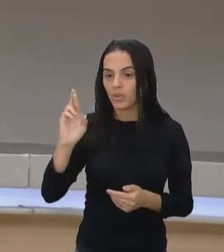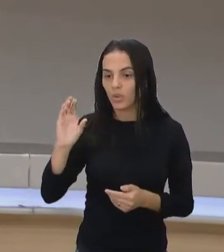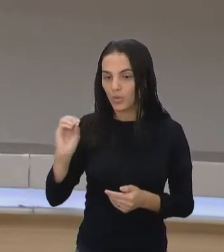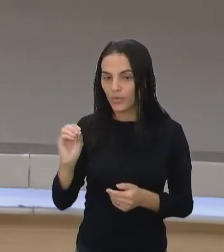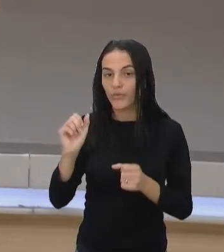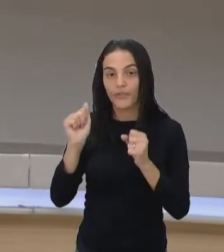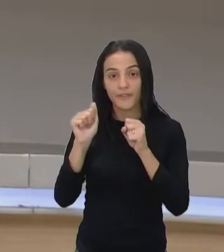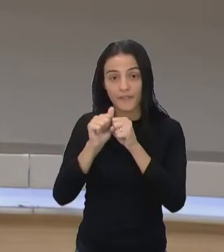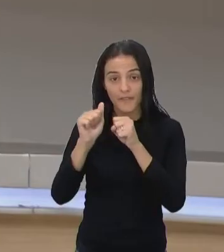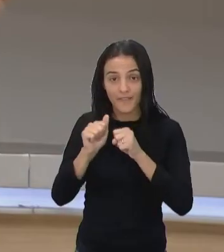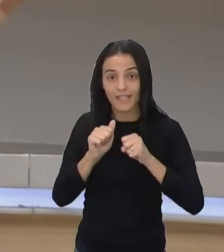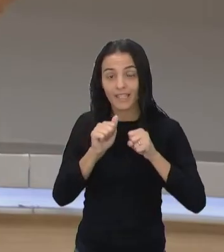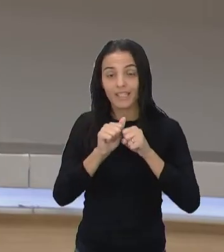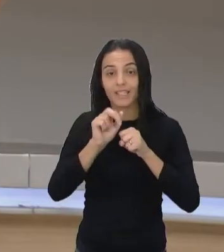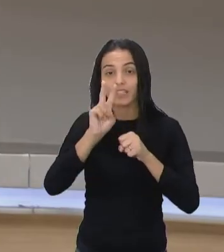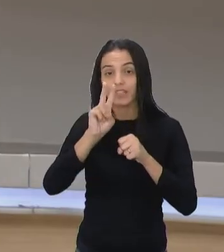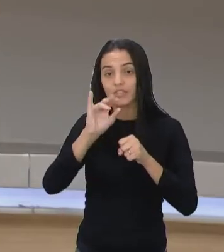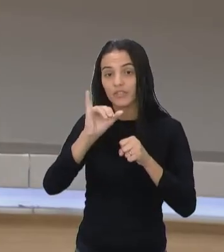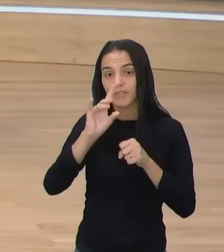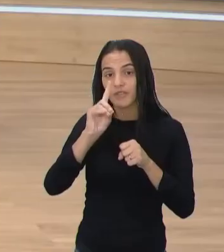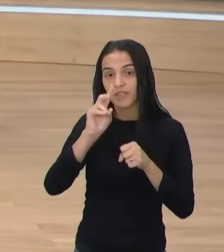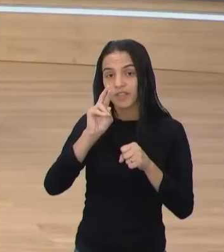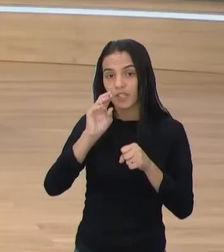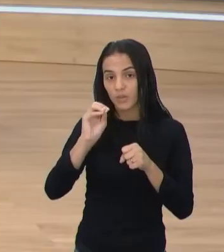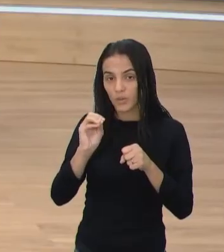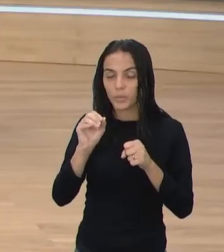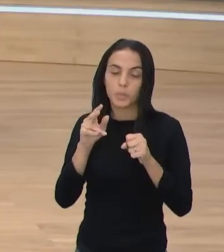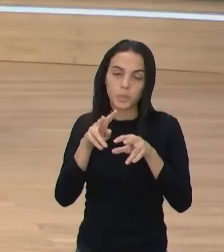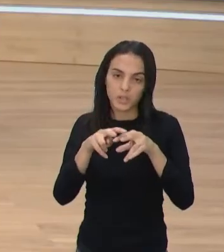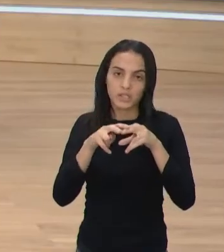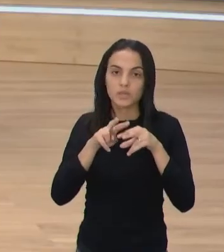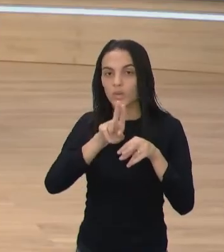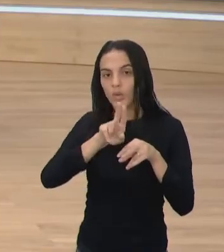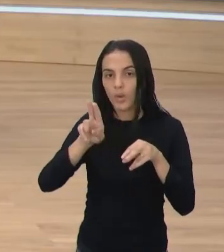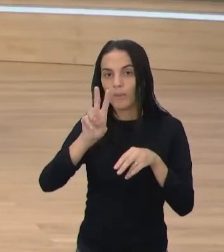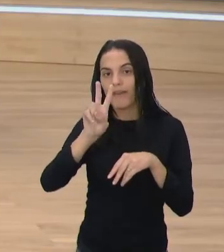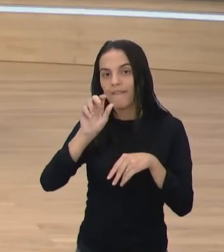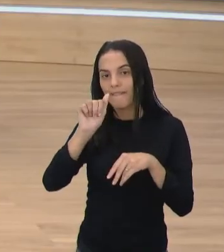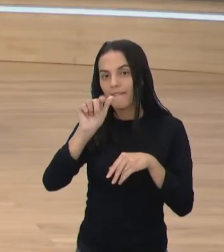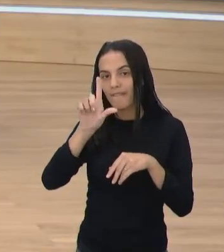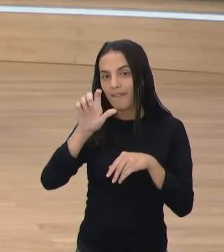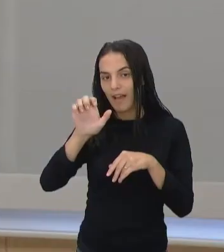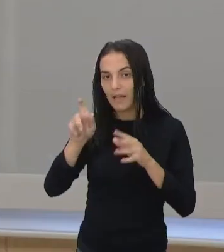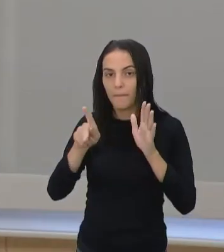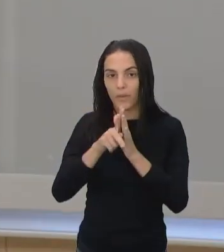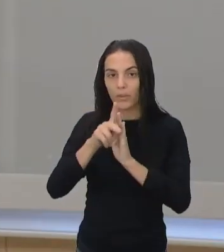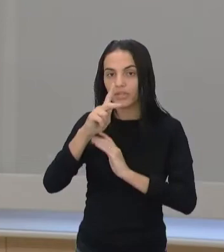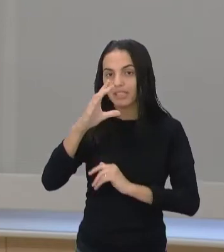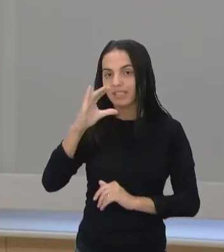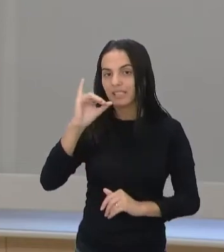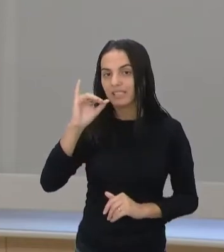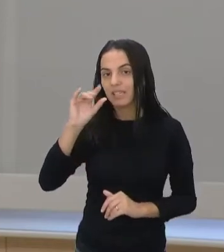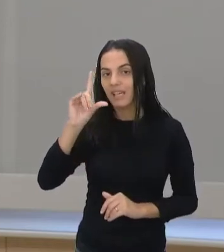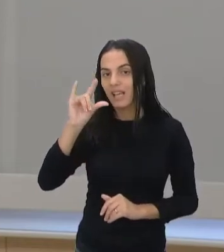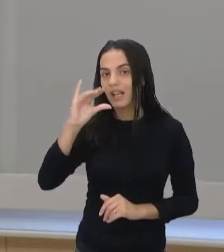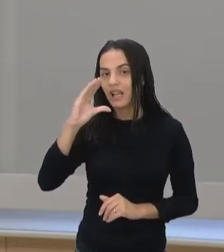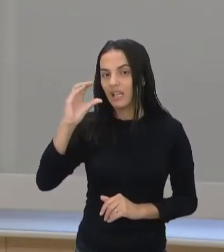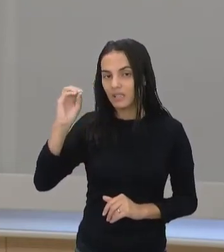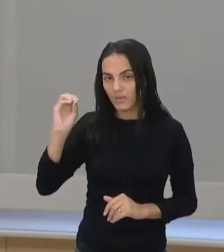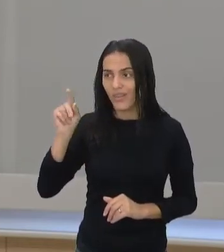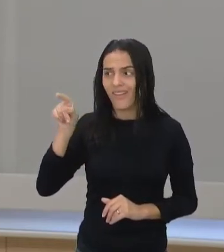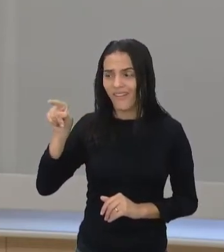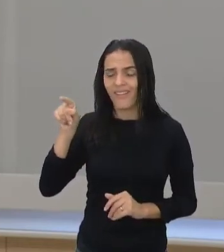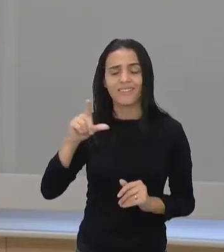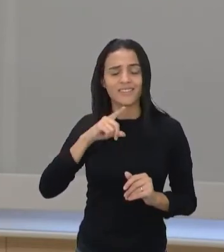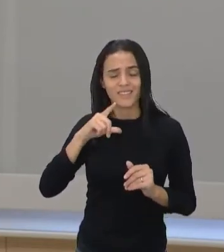vidro, então. Por isso que se chama Vale do Silício, é isso? O Vale do Silício é que a região, o solo da região, ela é